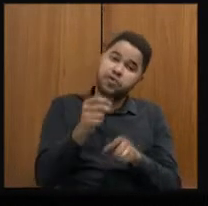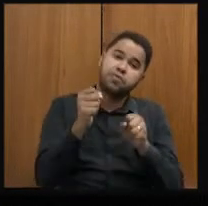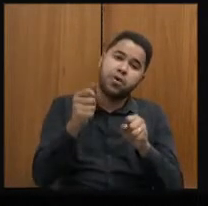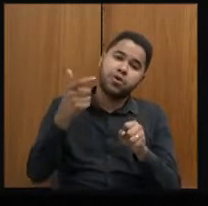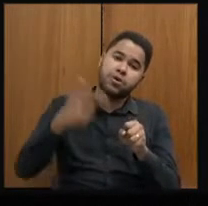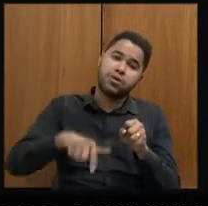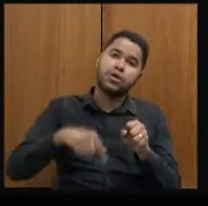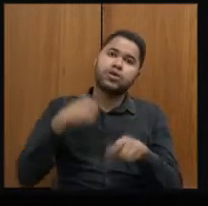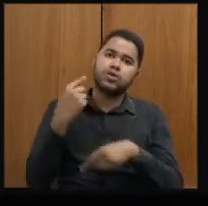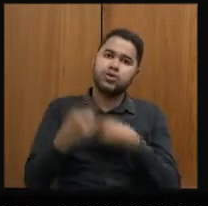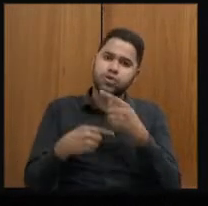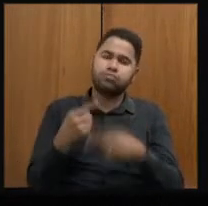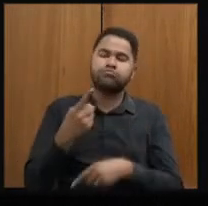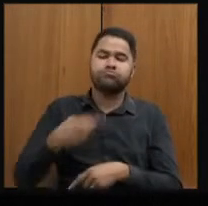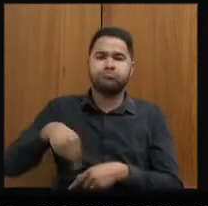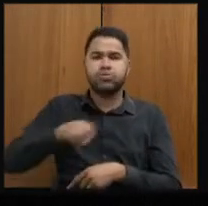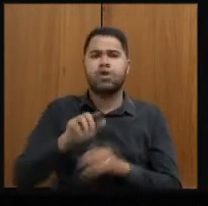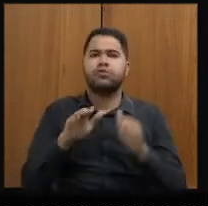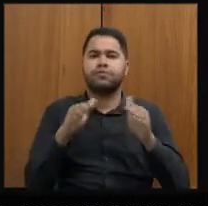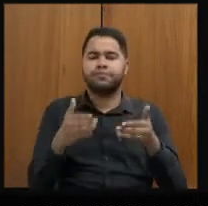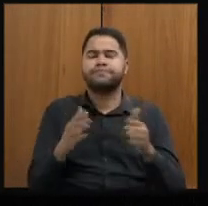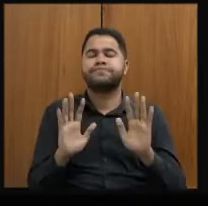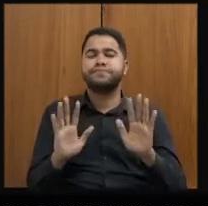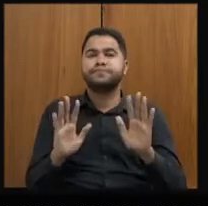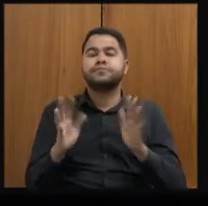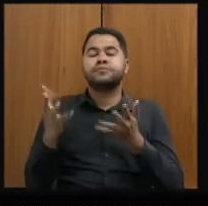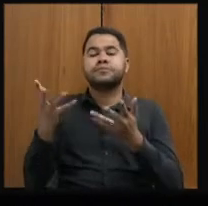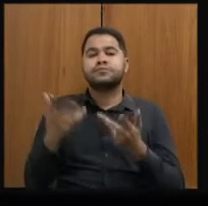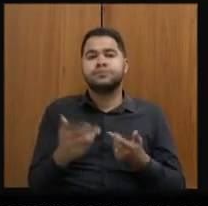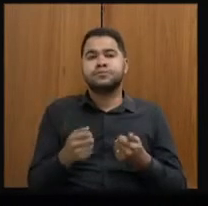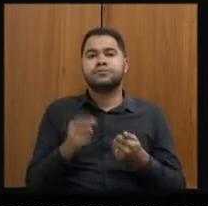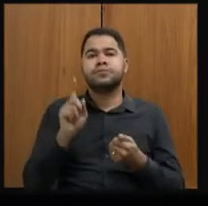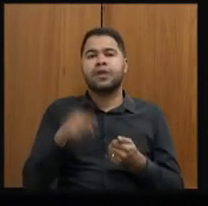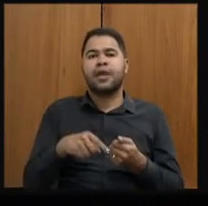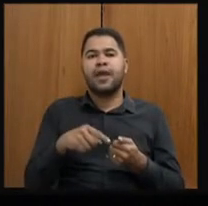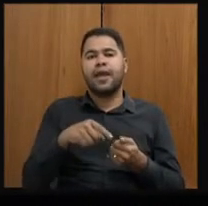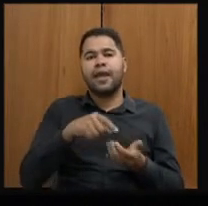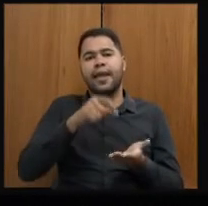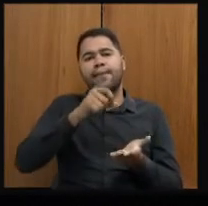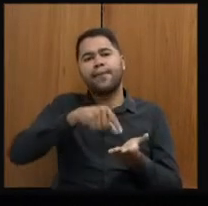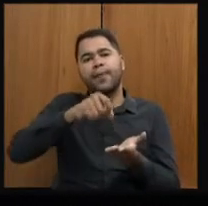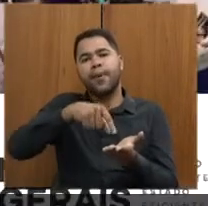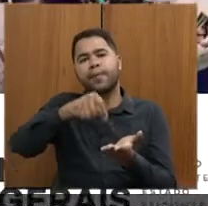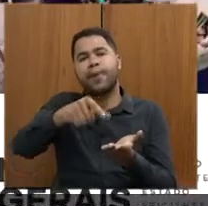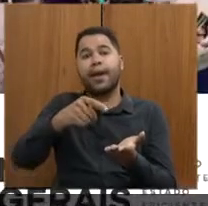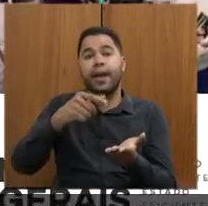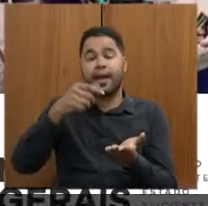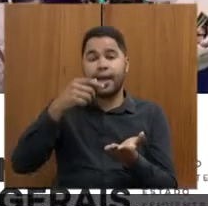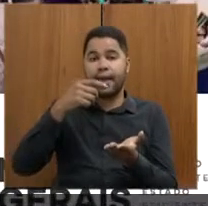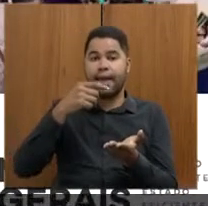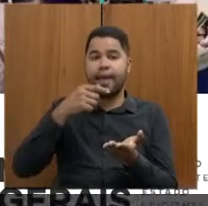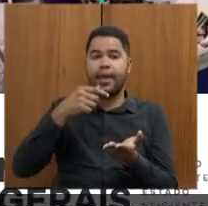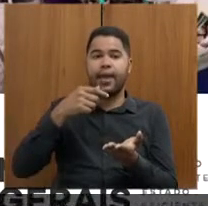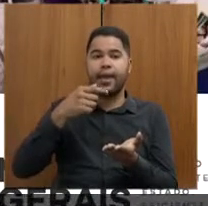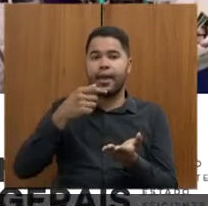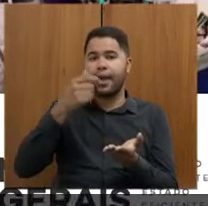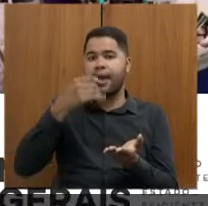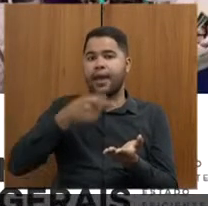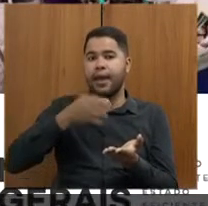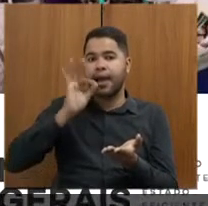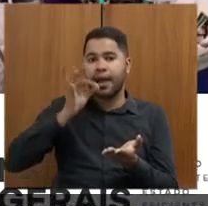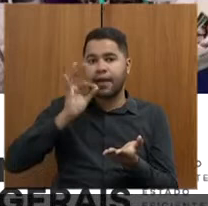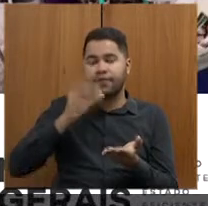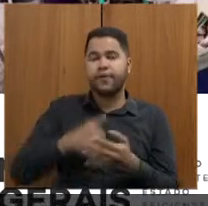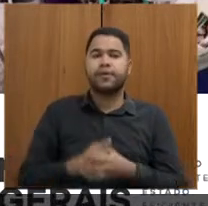E que a gente está trabalhando mas destaque-se aí atendimento na cafeicultura atendimento em culturas agrícolas por favor